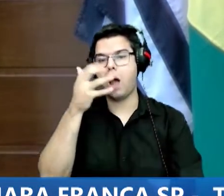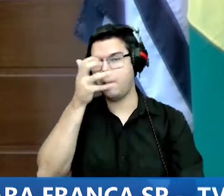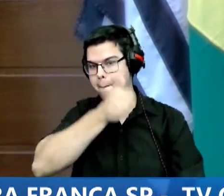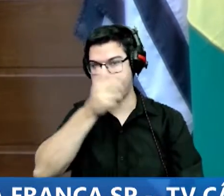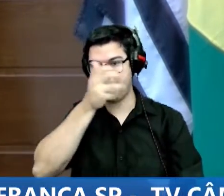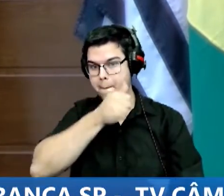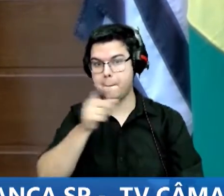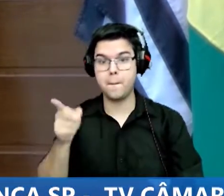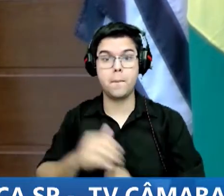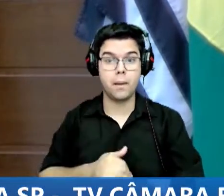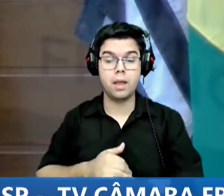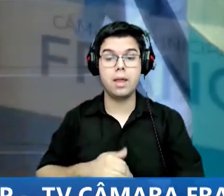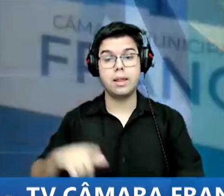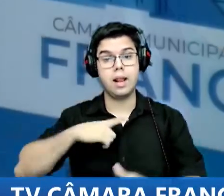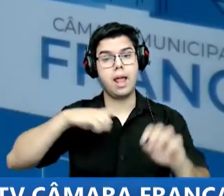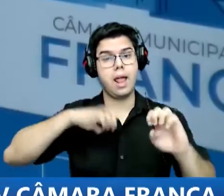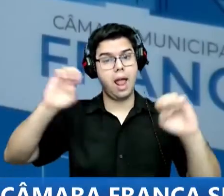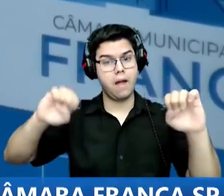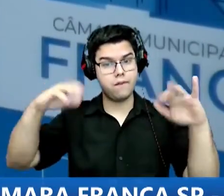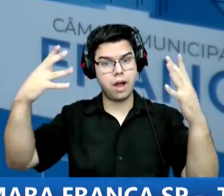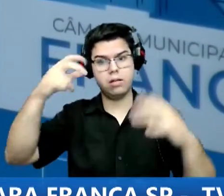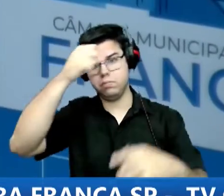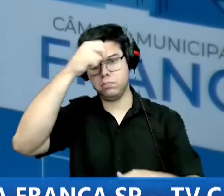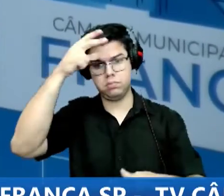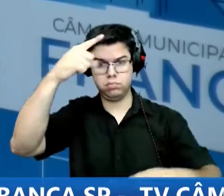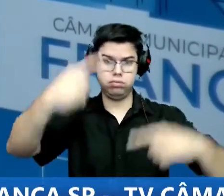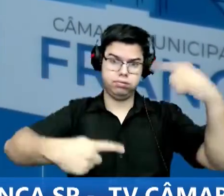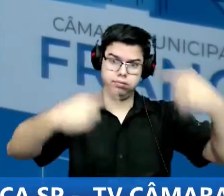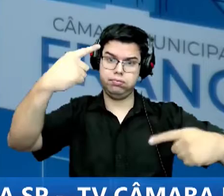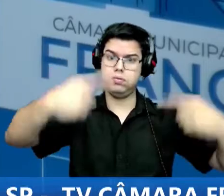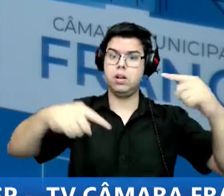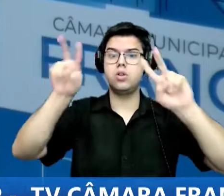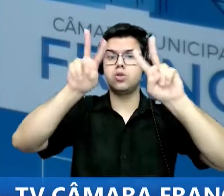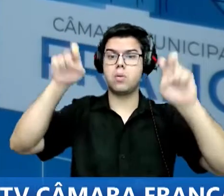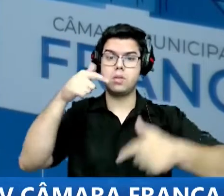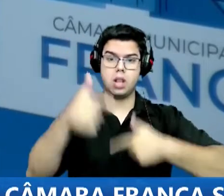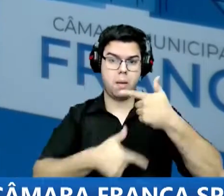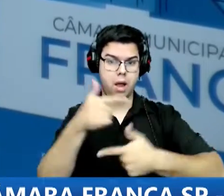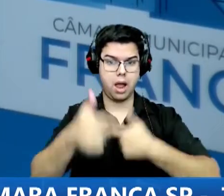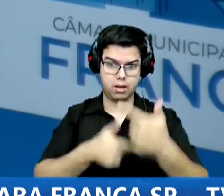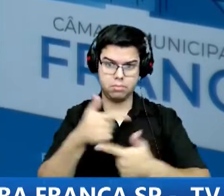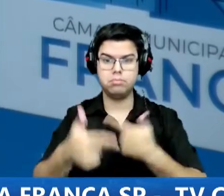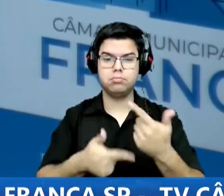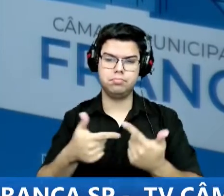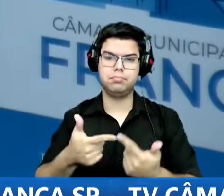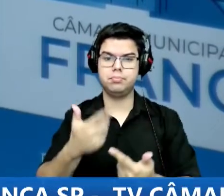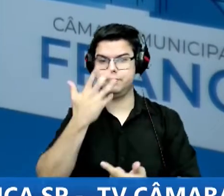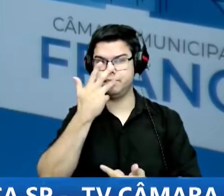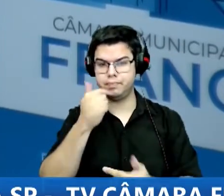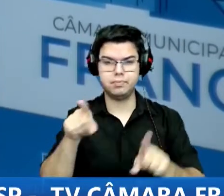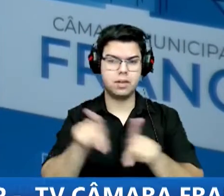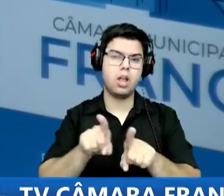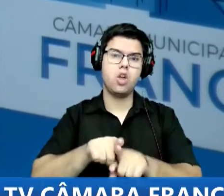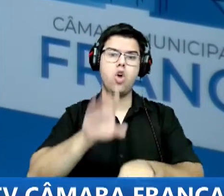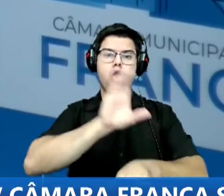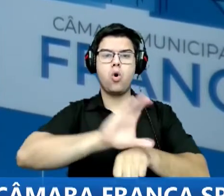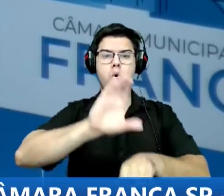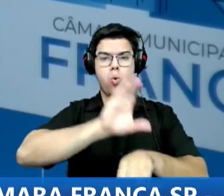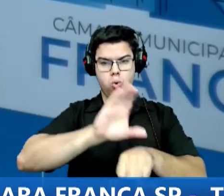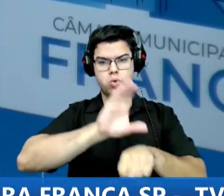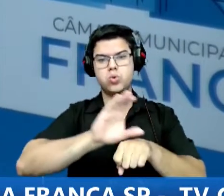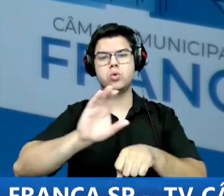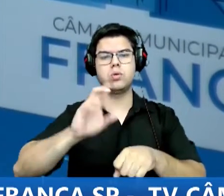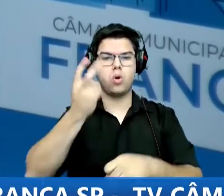eventos no município debatendo o trabalho infantil. Esse ano, o concurso multicultural teve em mais de 100 escolas